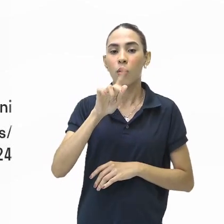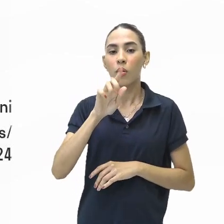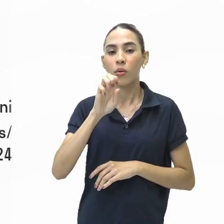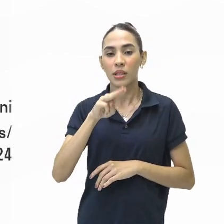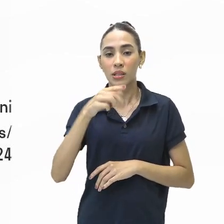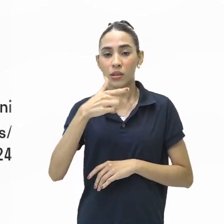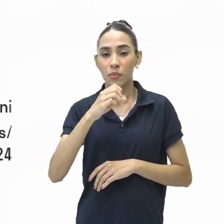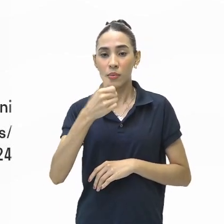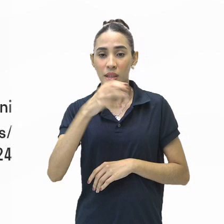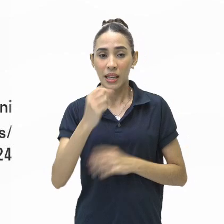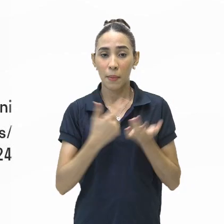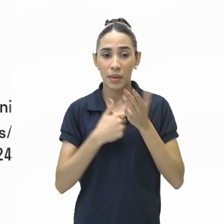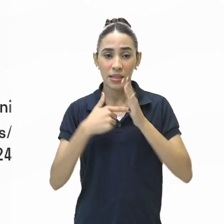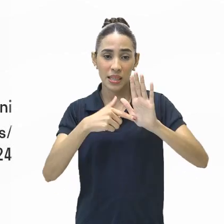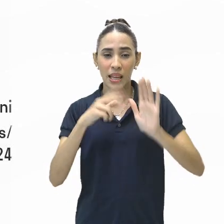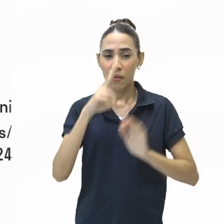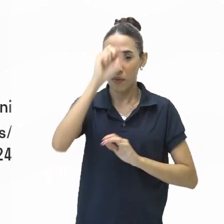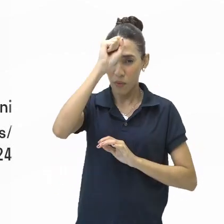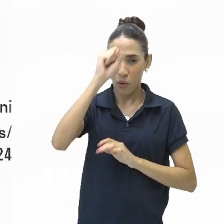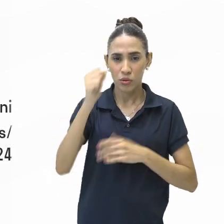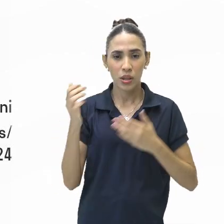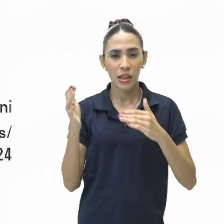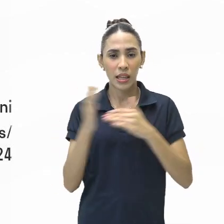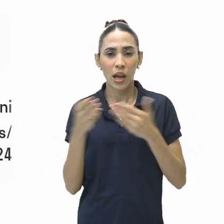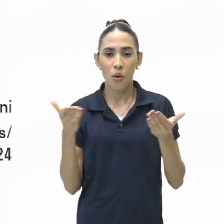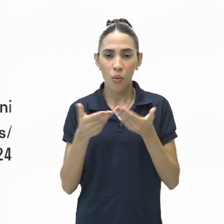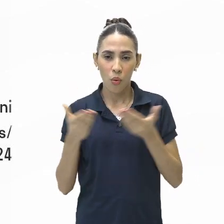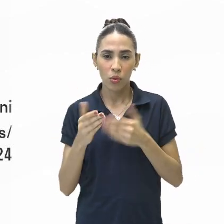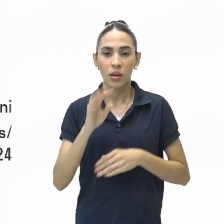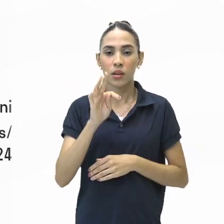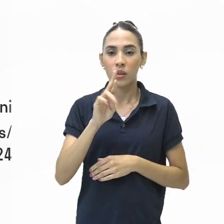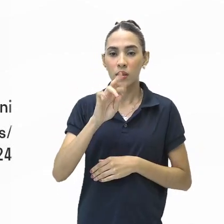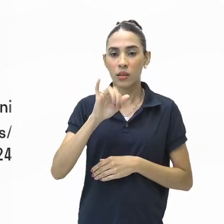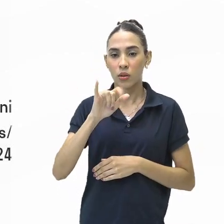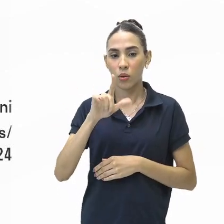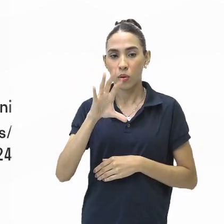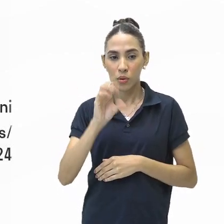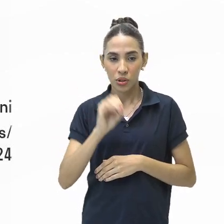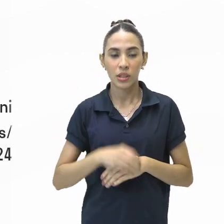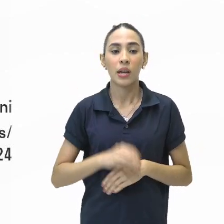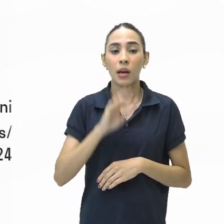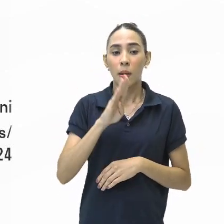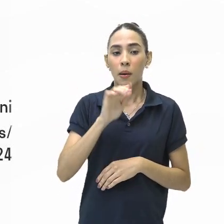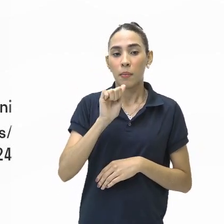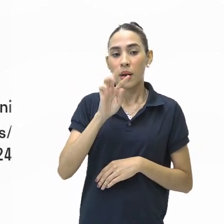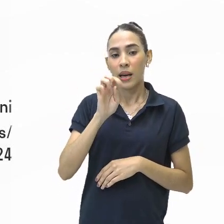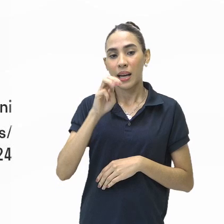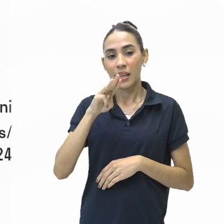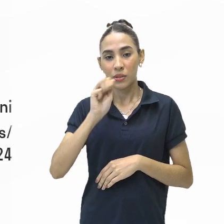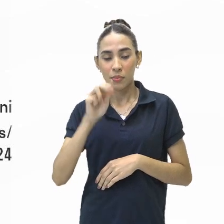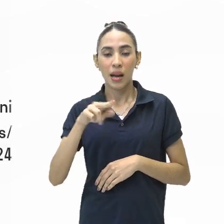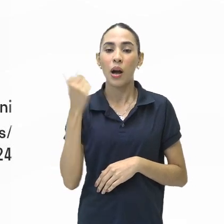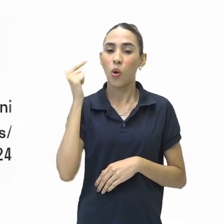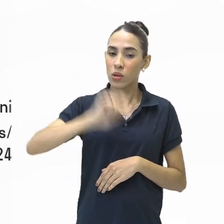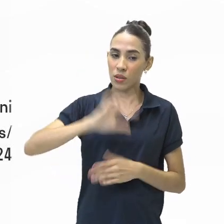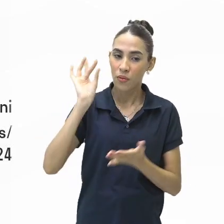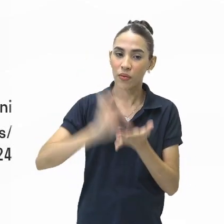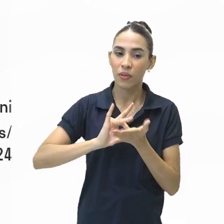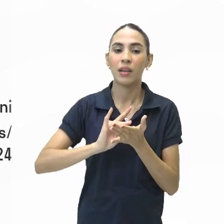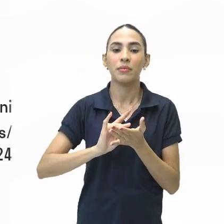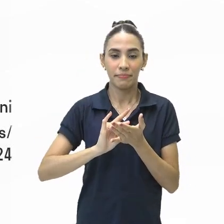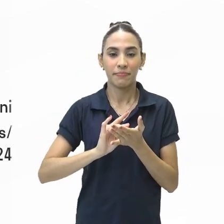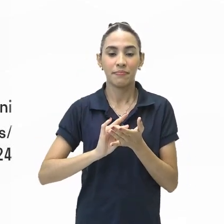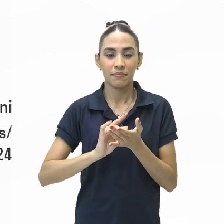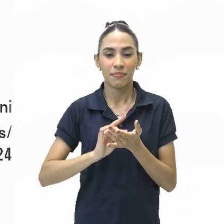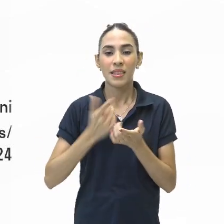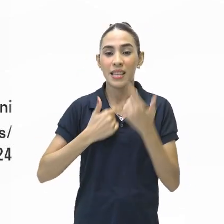e apresentar o herói necessário aos tempos de hoje, trilogia Batman, O Cavaleiro das Trevas, ele finalmente conseguiu realizar este